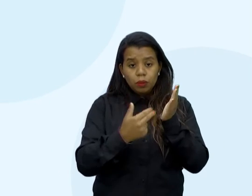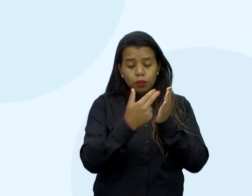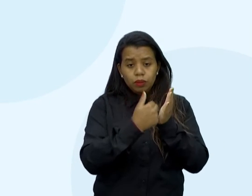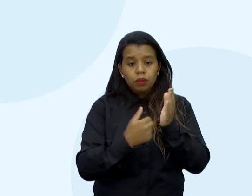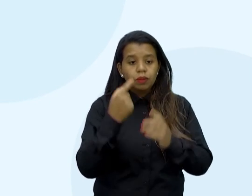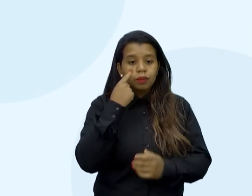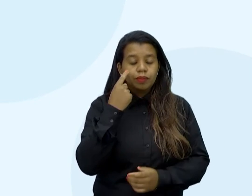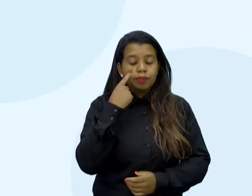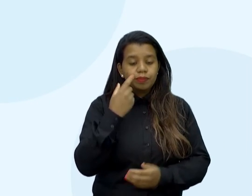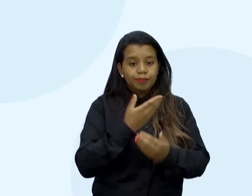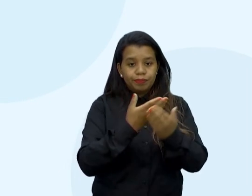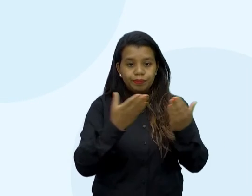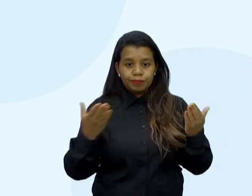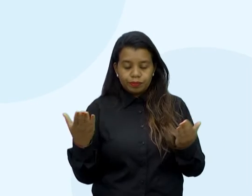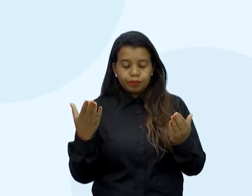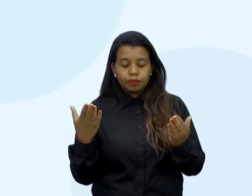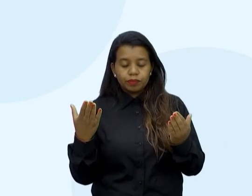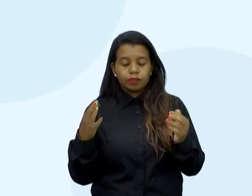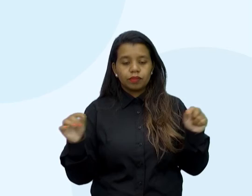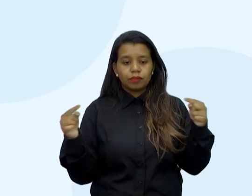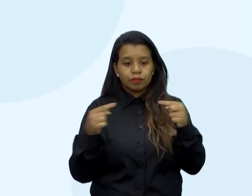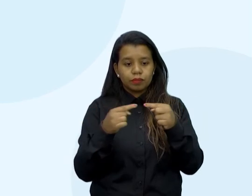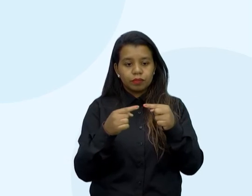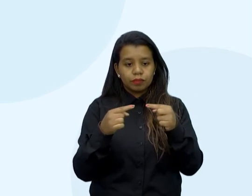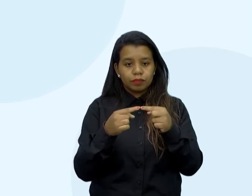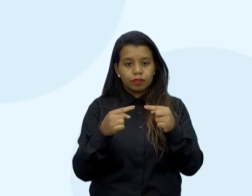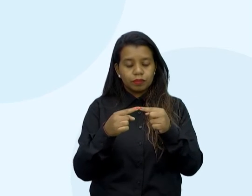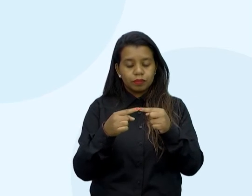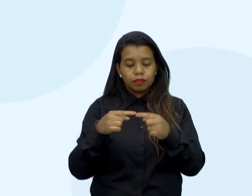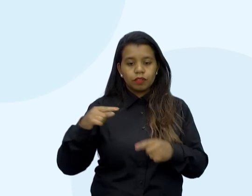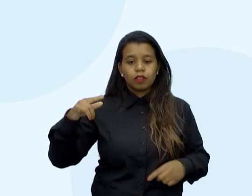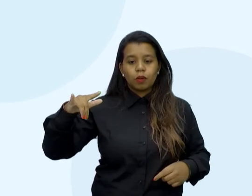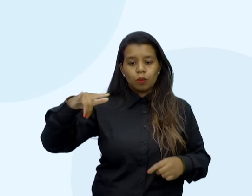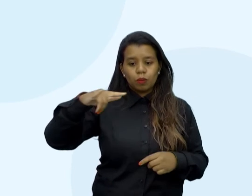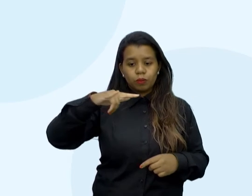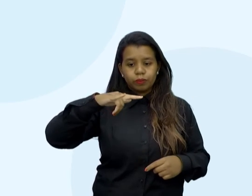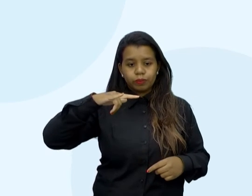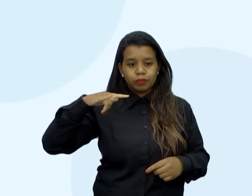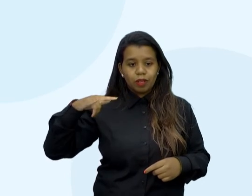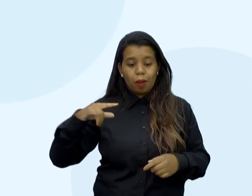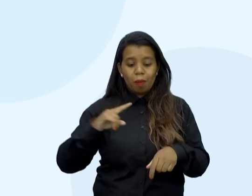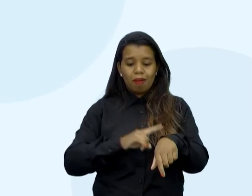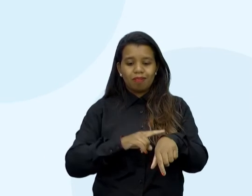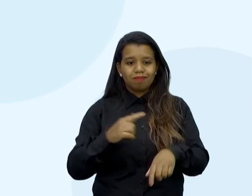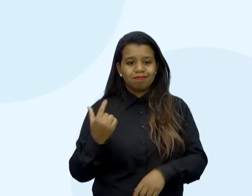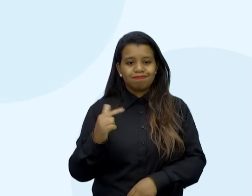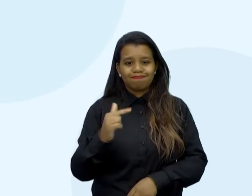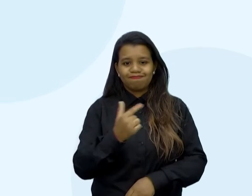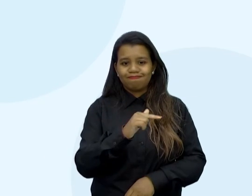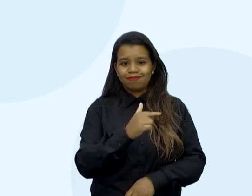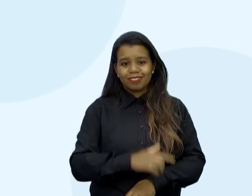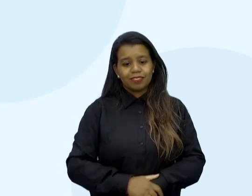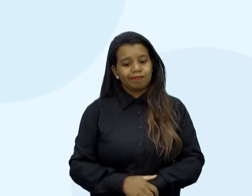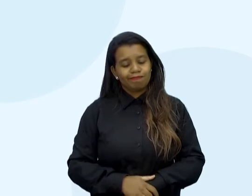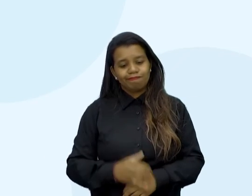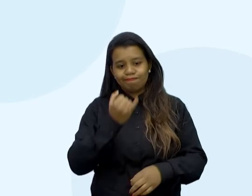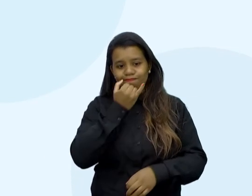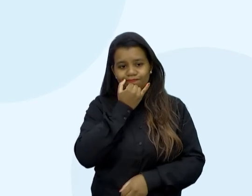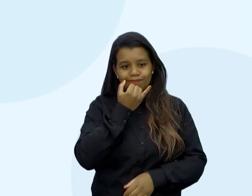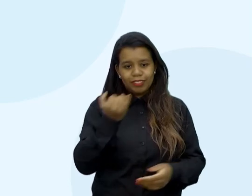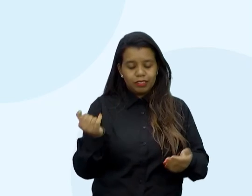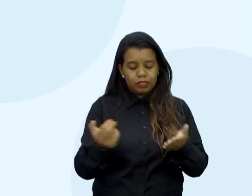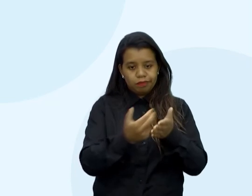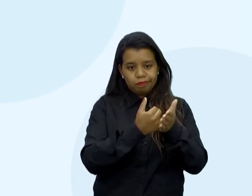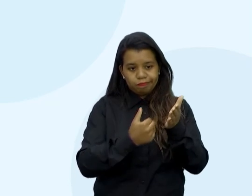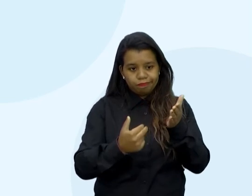desse aspecto aí do helicóptero, mas não vai dar mais tempo, porque a gente está em cima da hora aí. Ó.